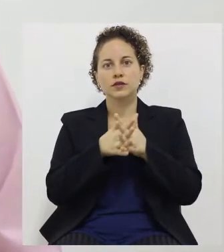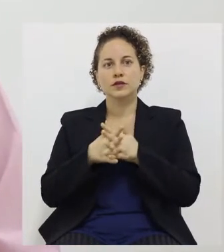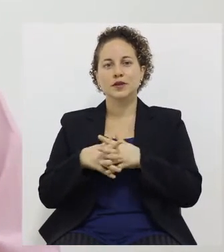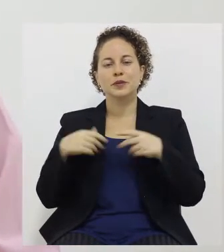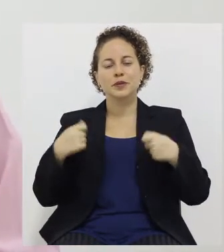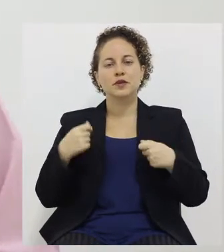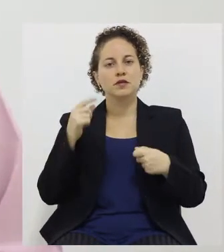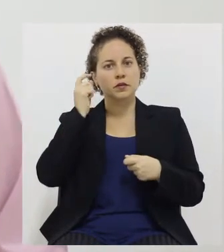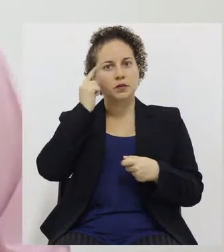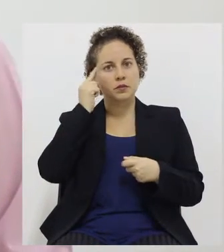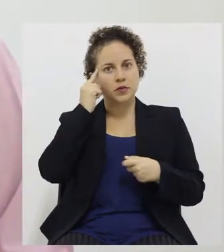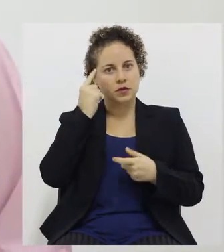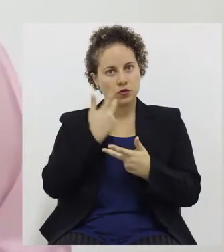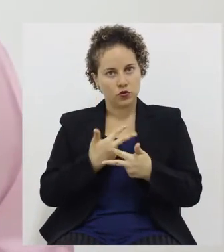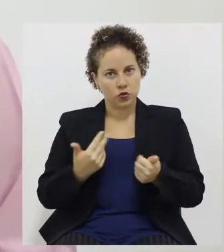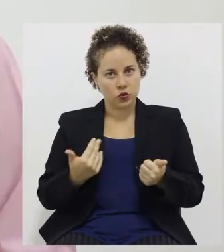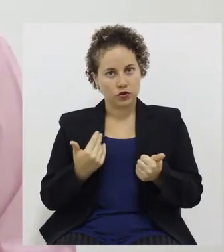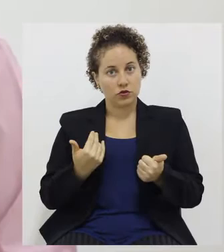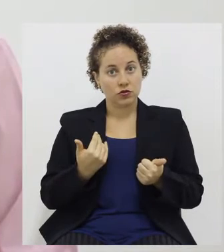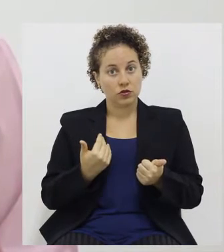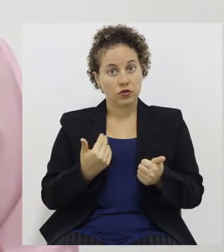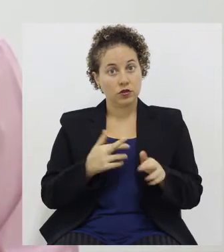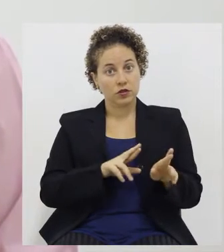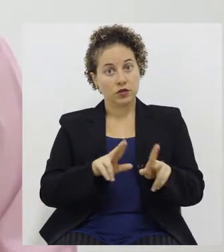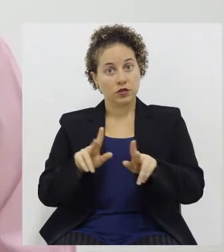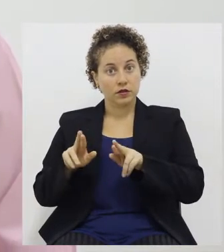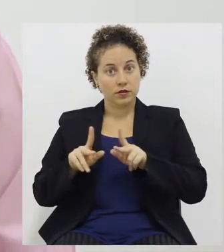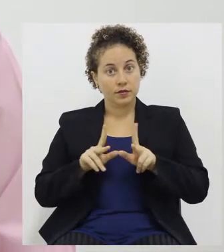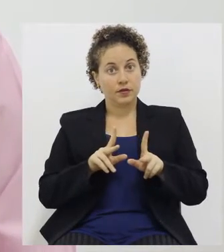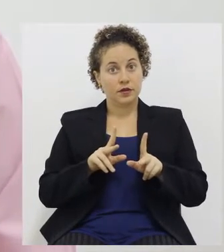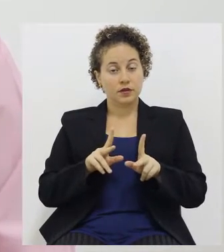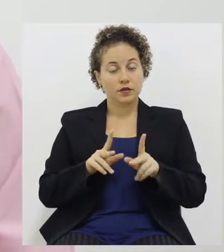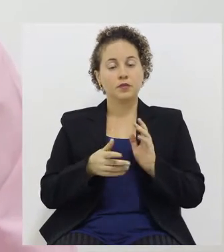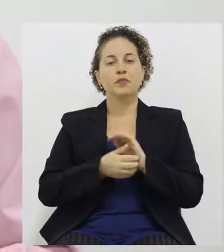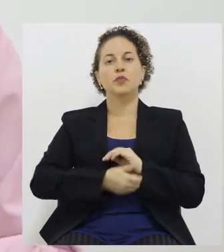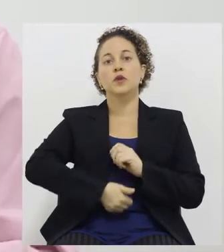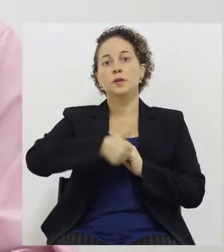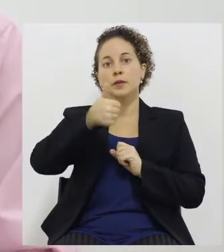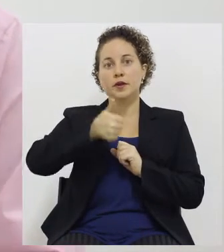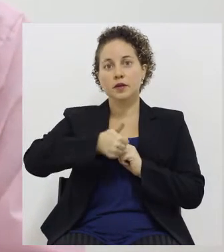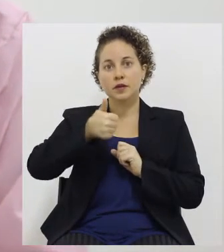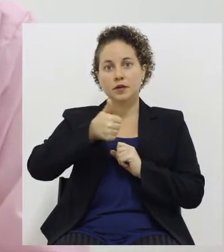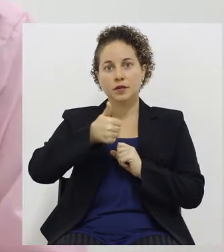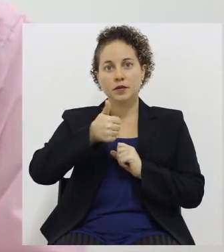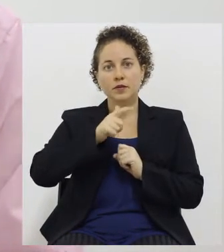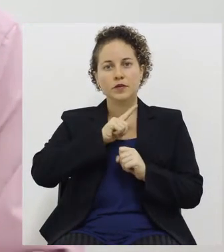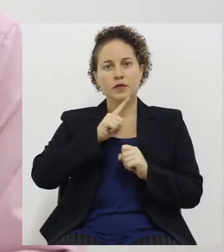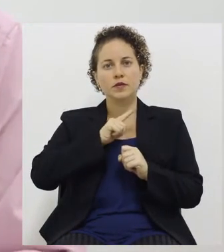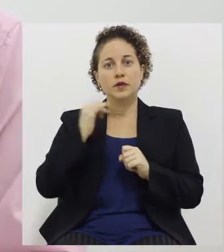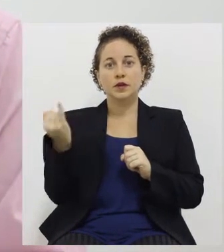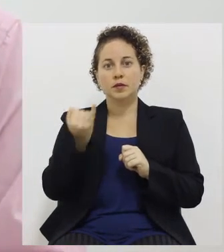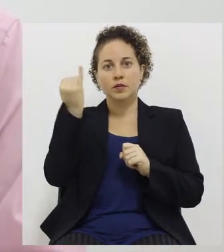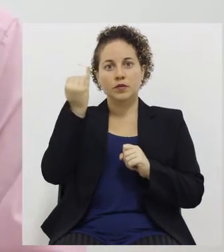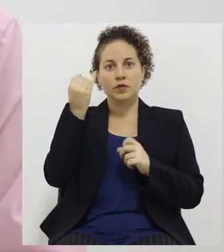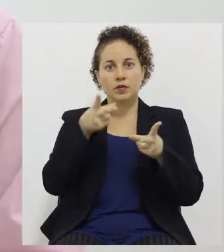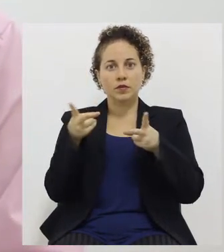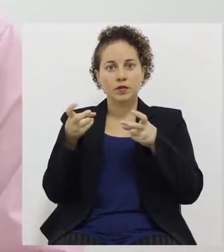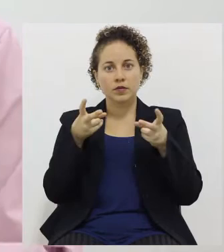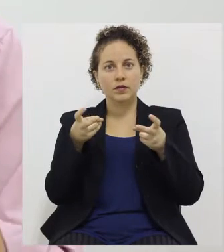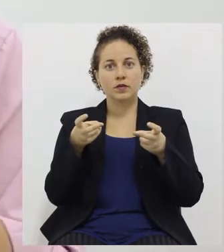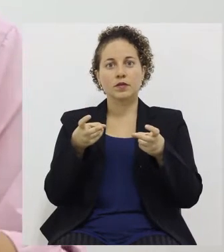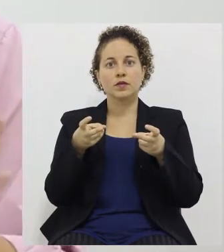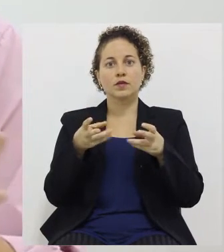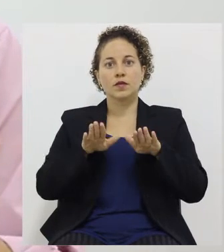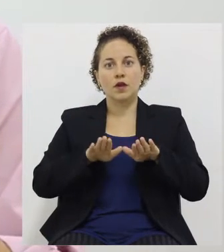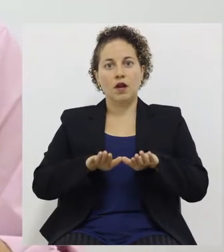a gente precisa pensar que existem 4 modos distintos de administrá-los. O primeiro deles, que não é muito bom, a gente vai analisar cada um, é